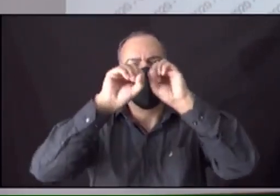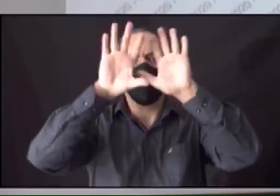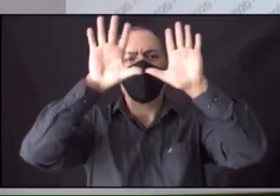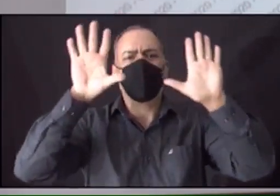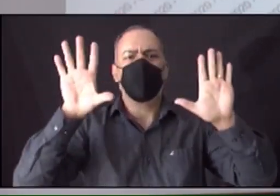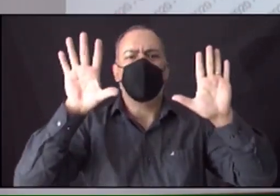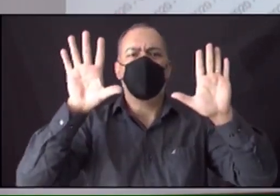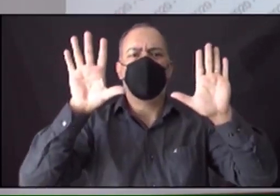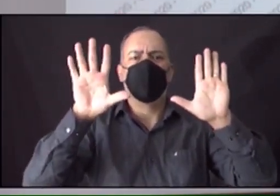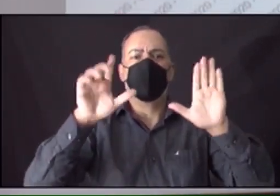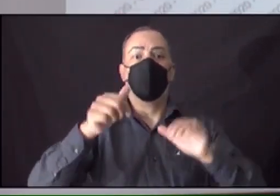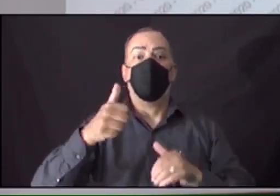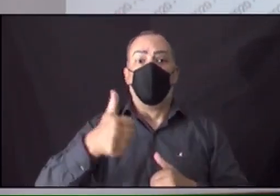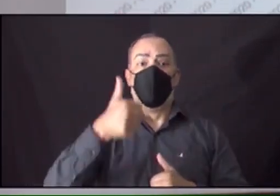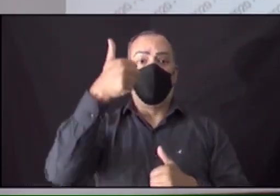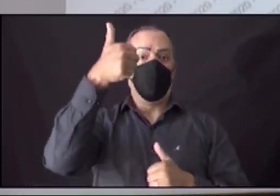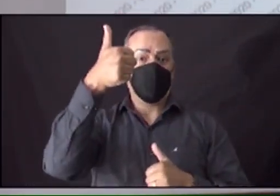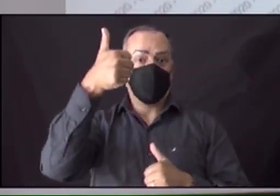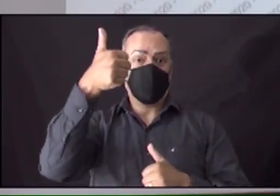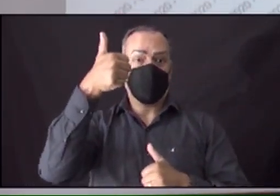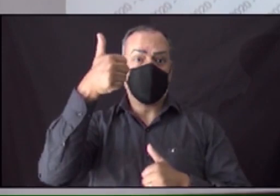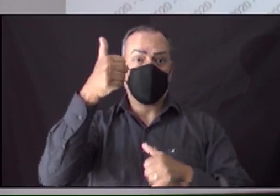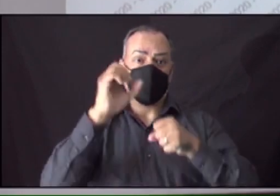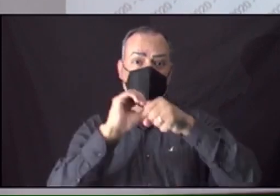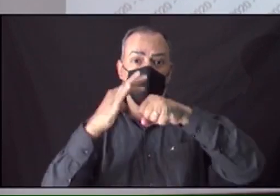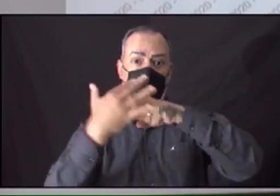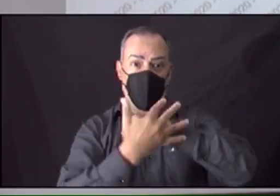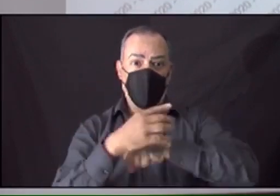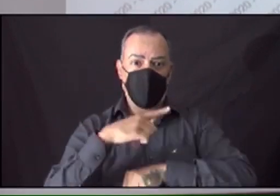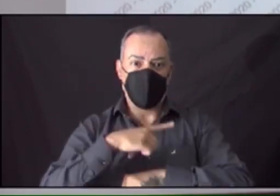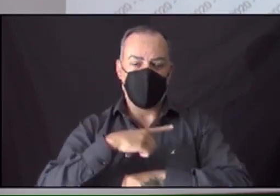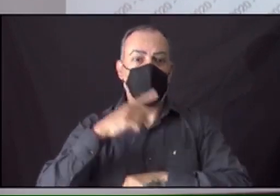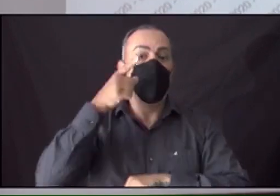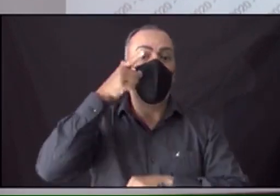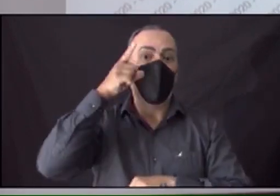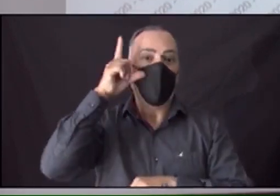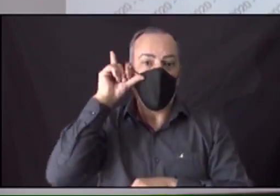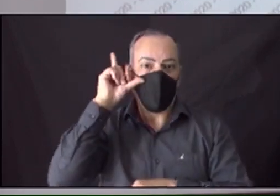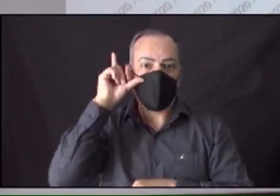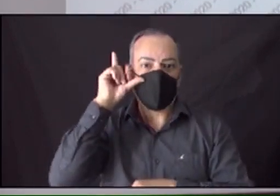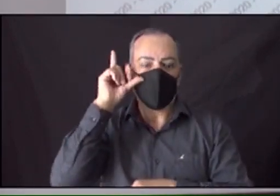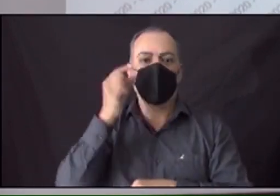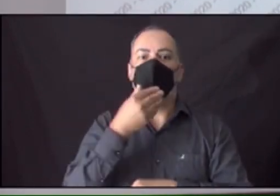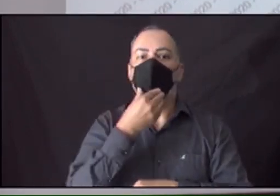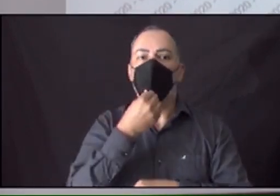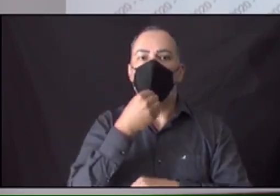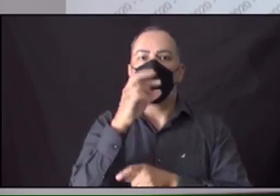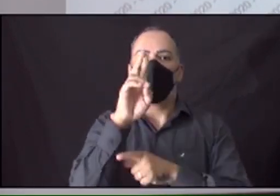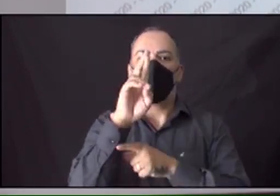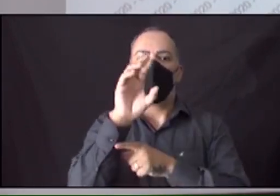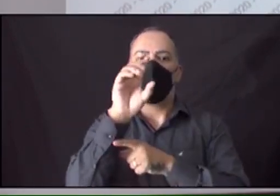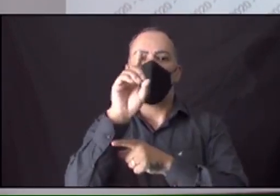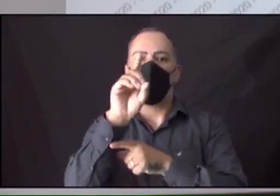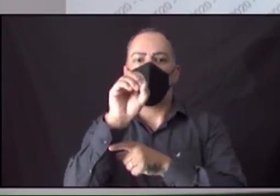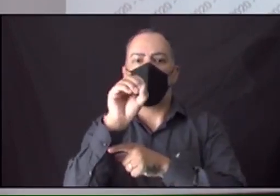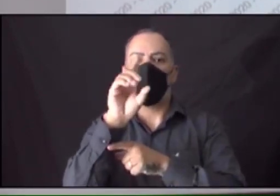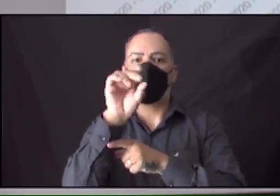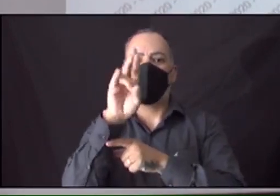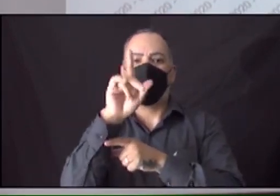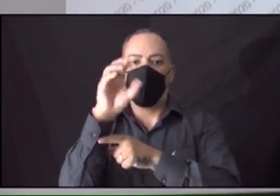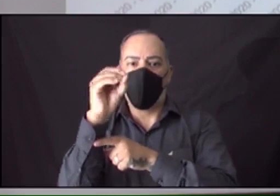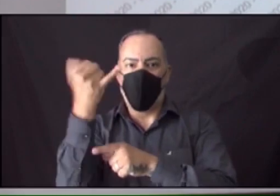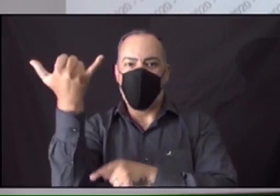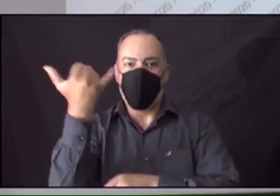dos casos positivos, comparando novembro até a data de ontem. Foi o que o Rodrigo acabou de citar. Então, a questão dos